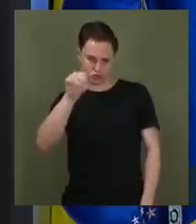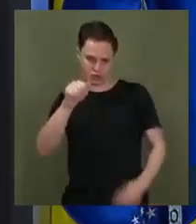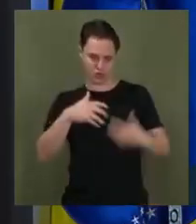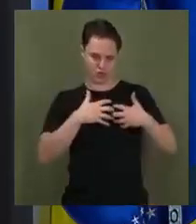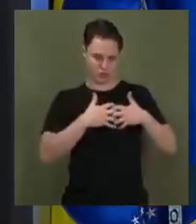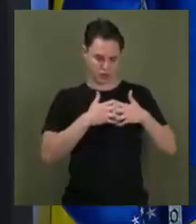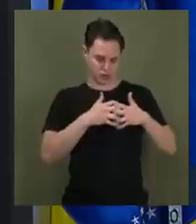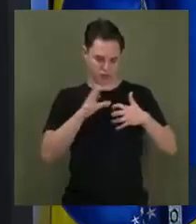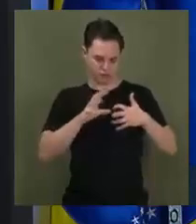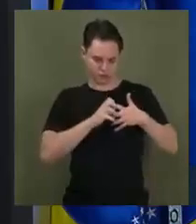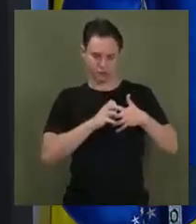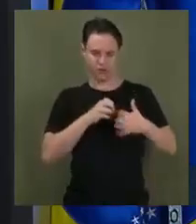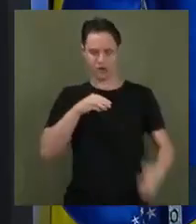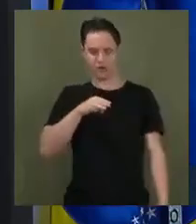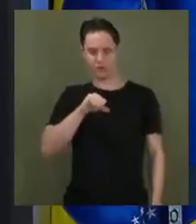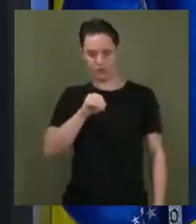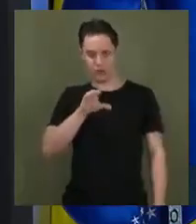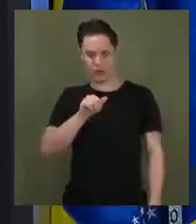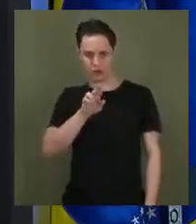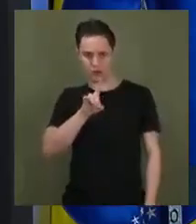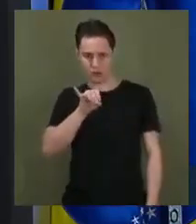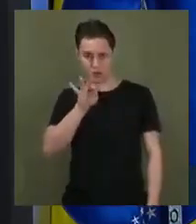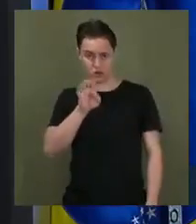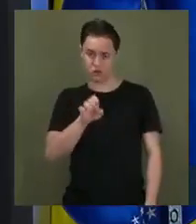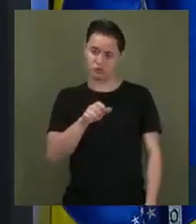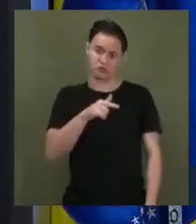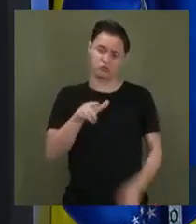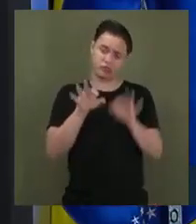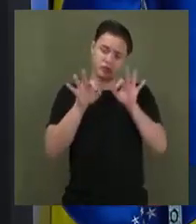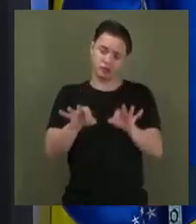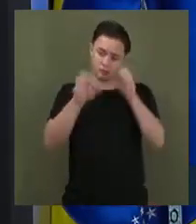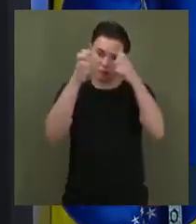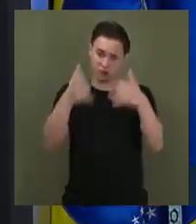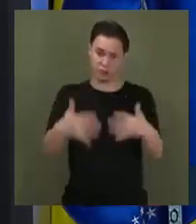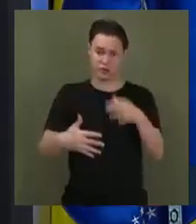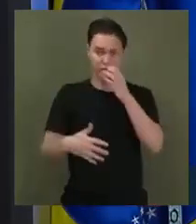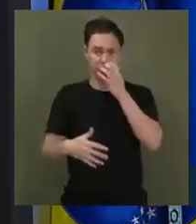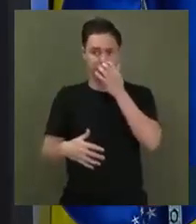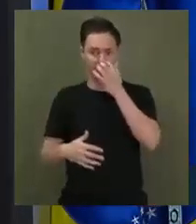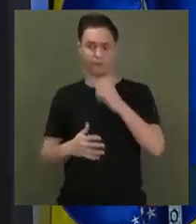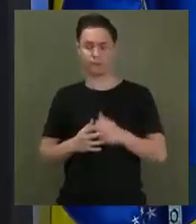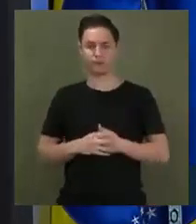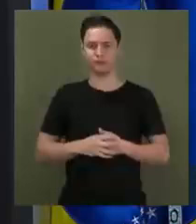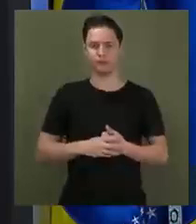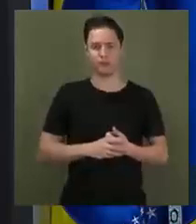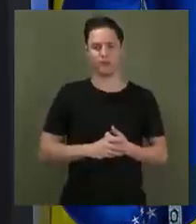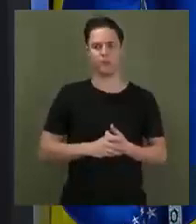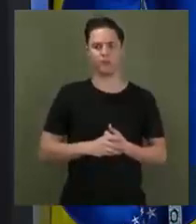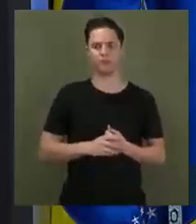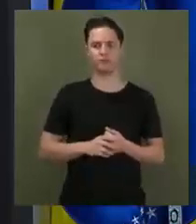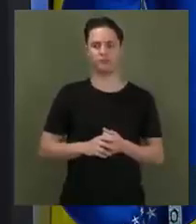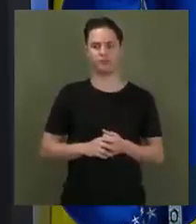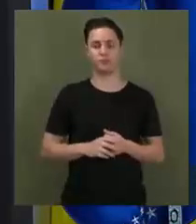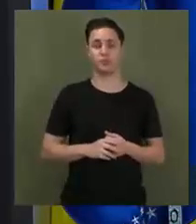técnicas que não estão sendo devidamente pontuadas. Aqui é o caso